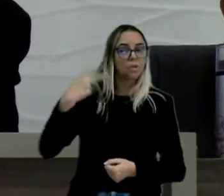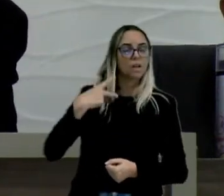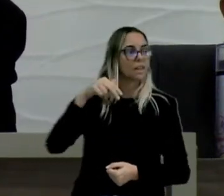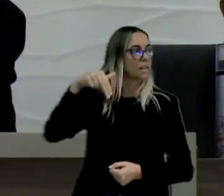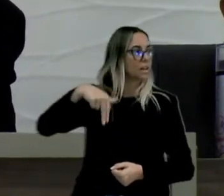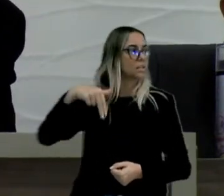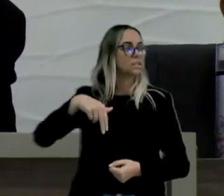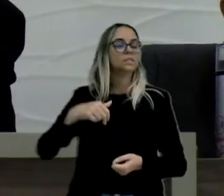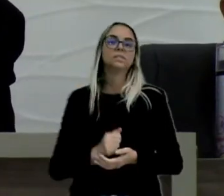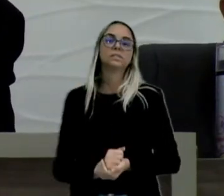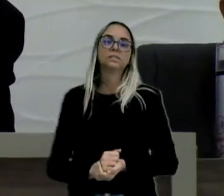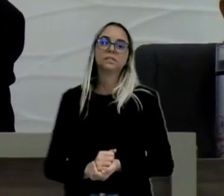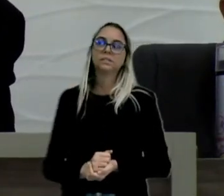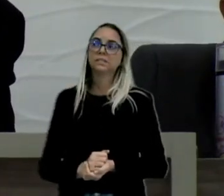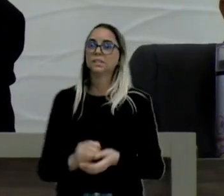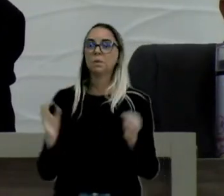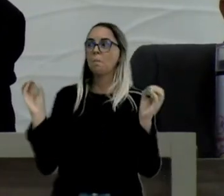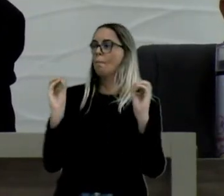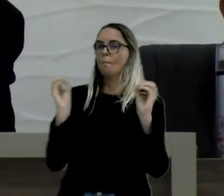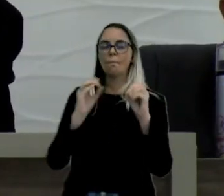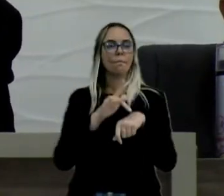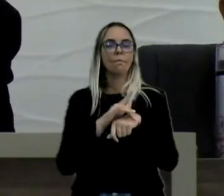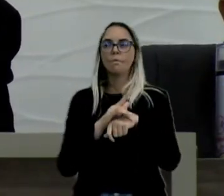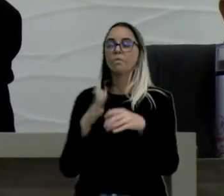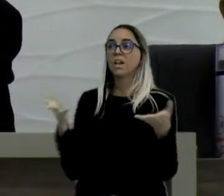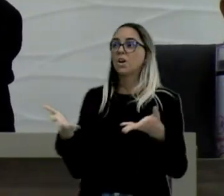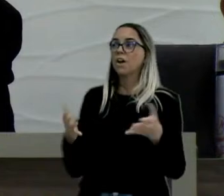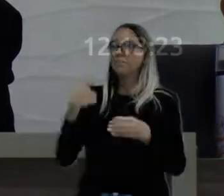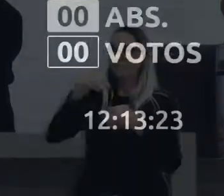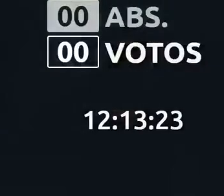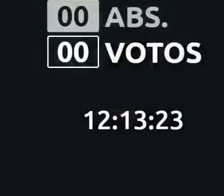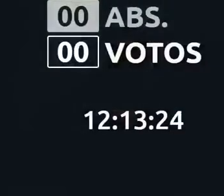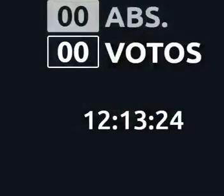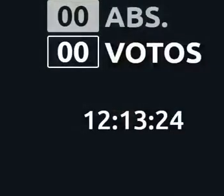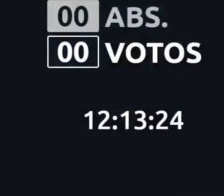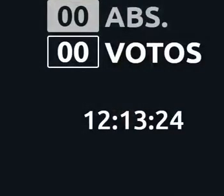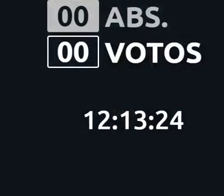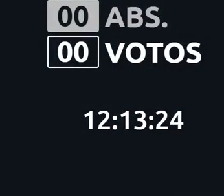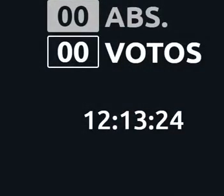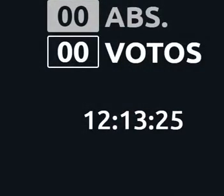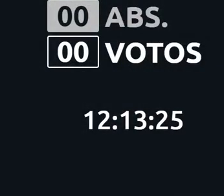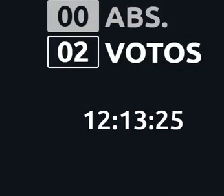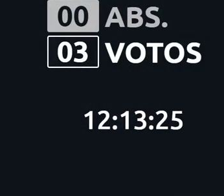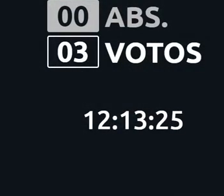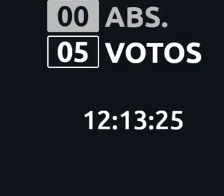ne não ten que queira mais discutir vamos votar coloca em